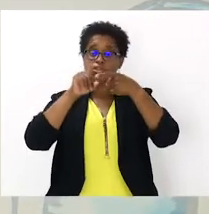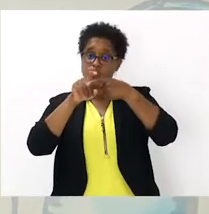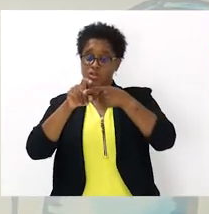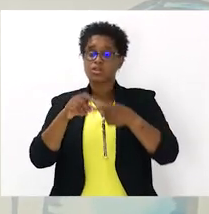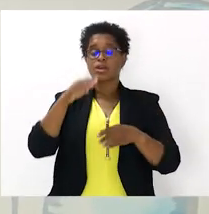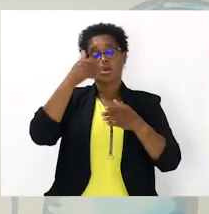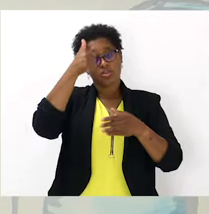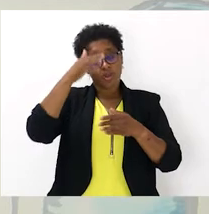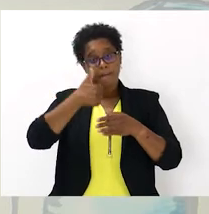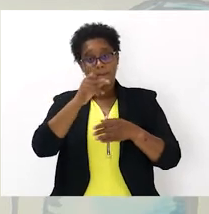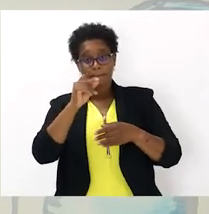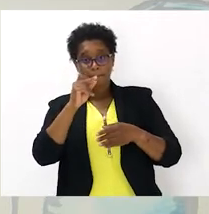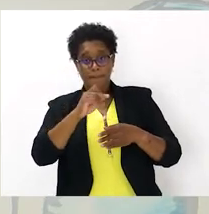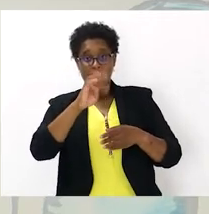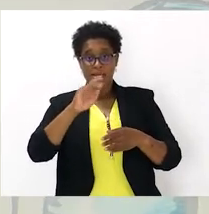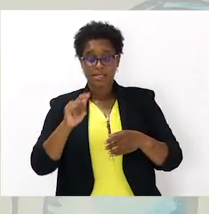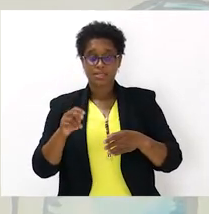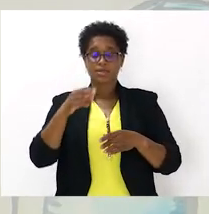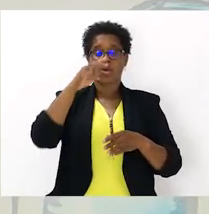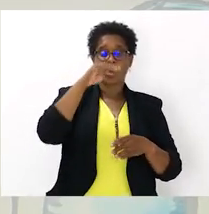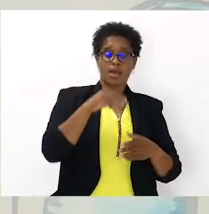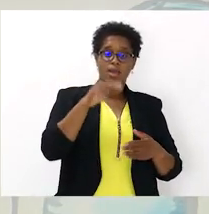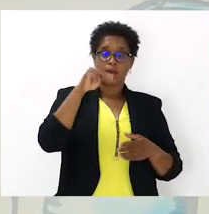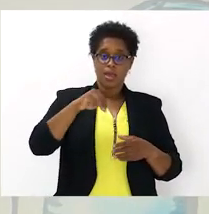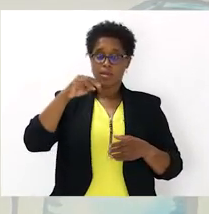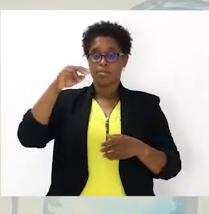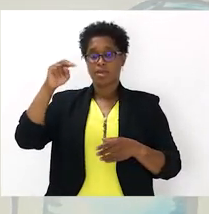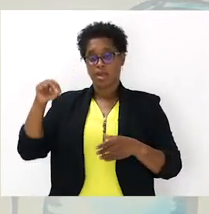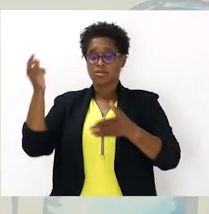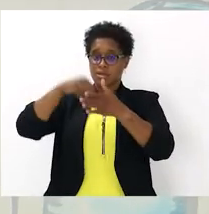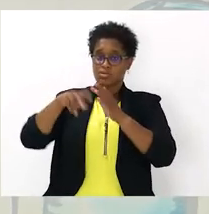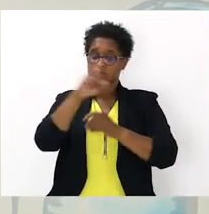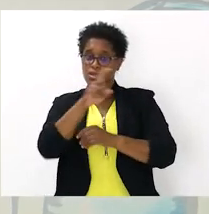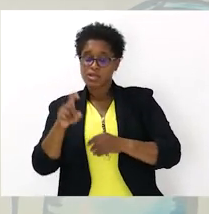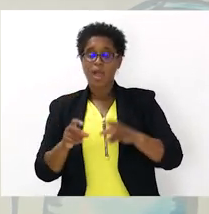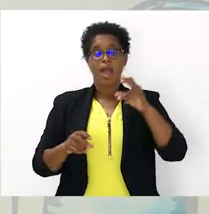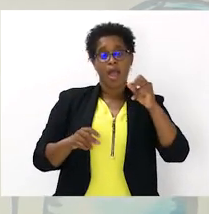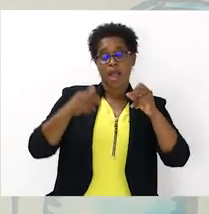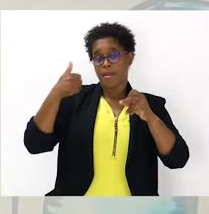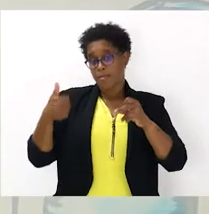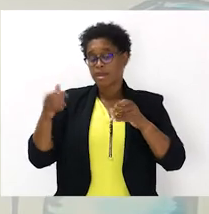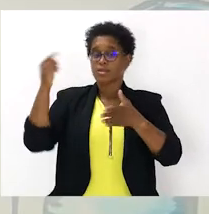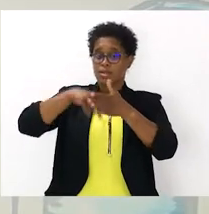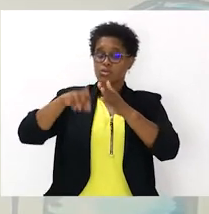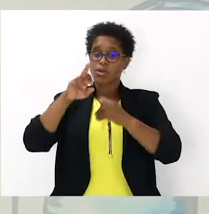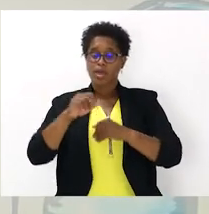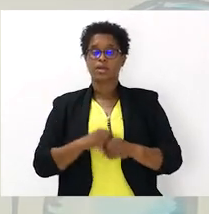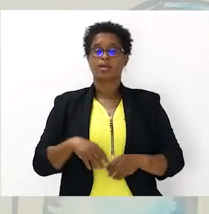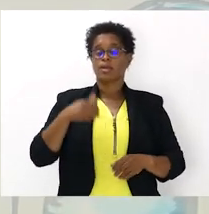dividir as bases. Com M, N pertencente a Z e com AB pertencente a R e com